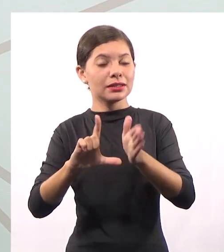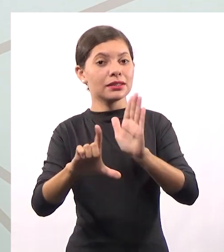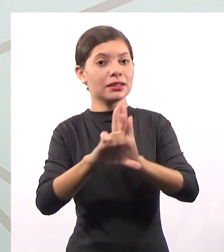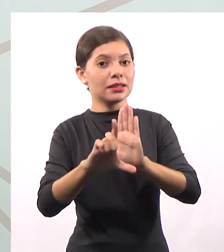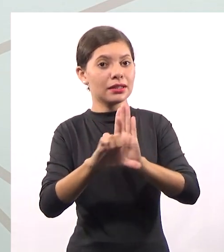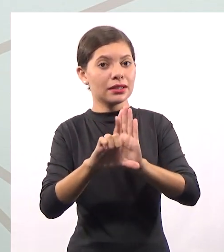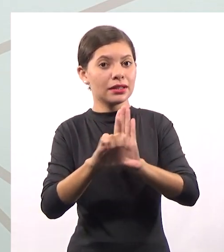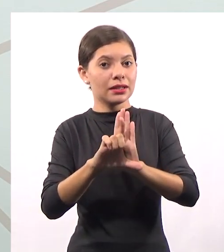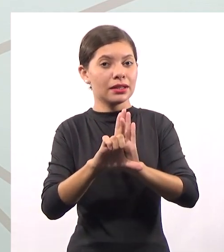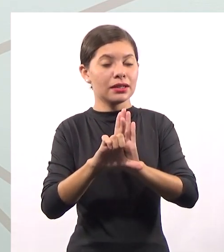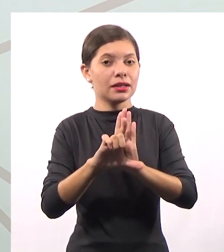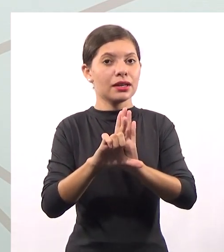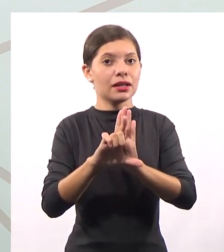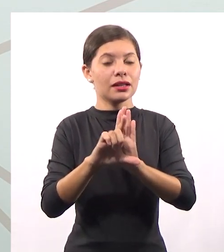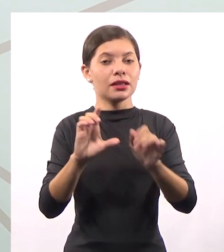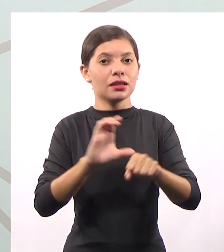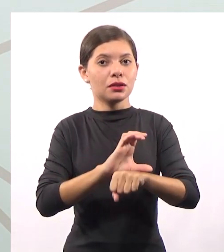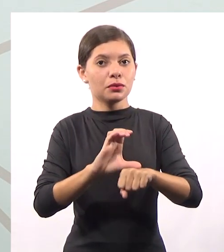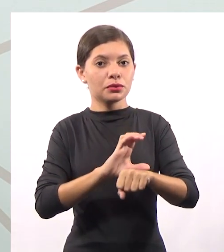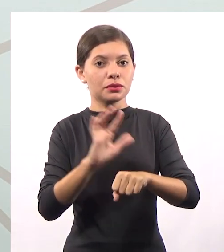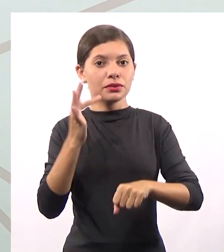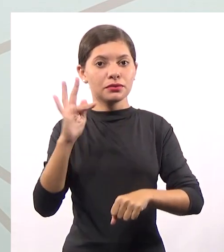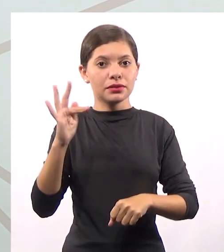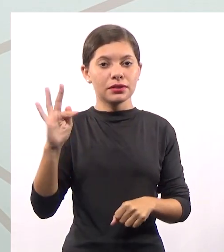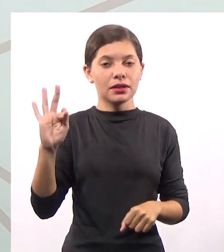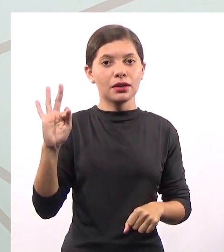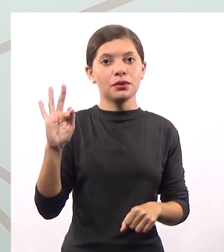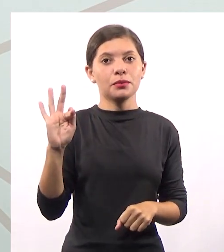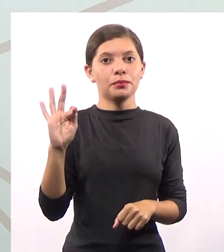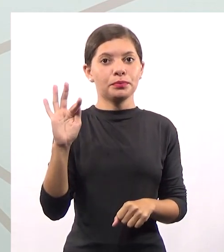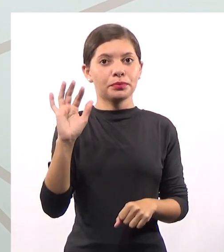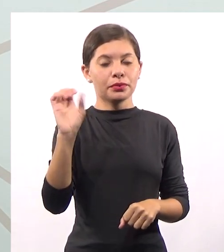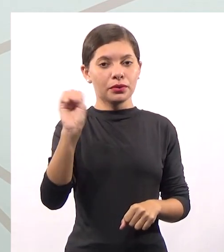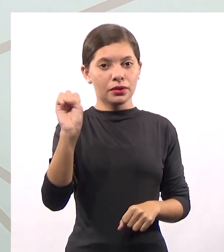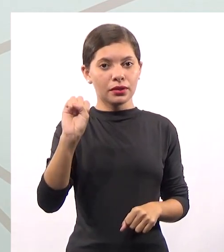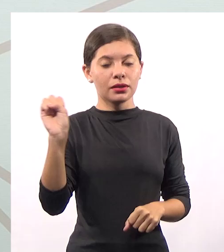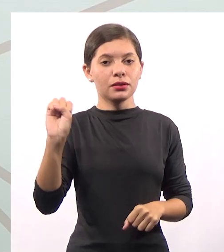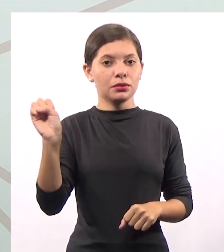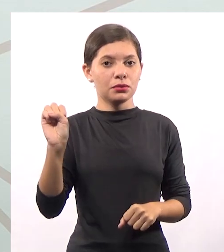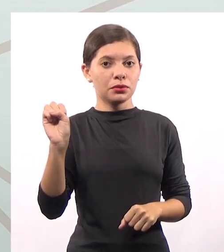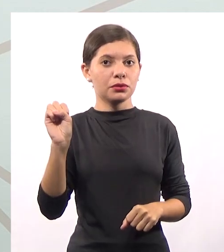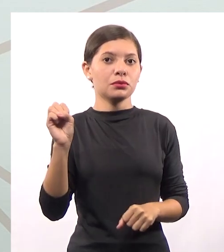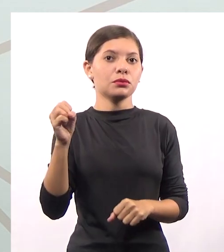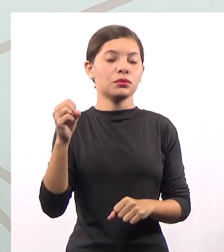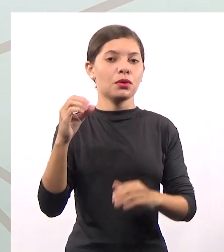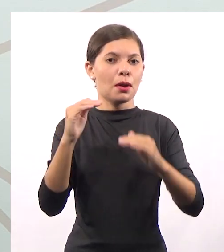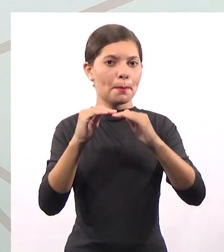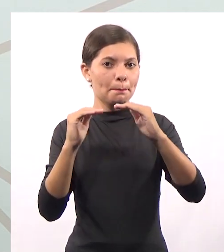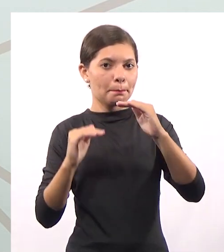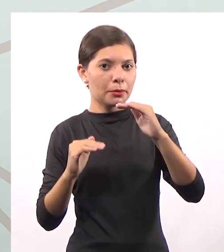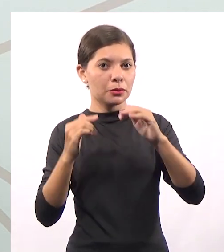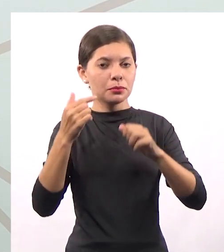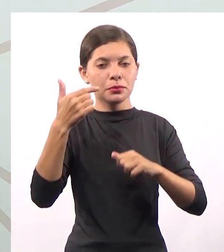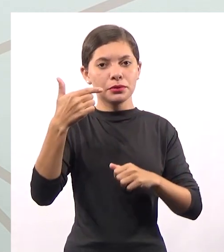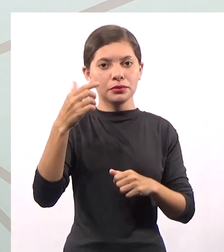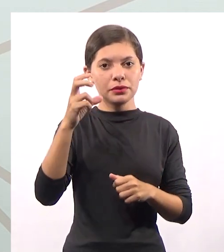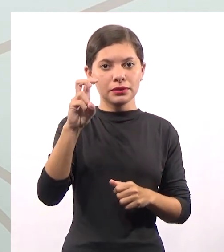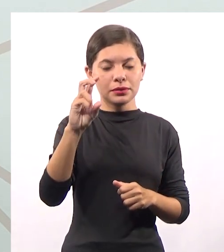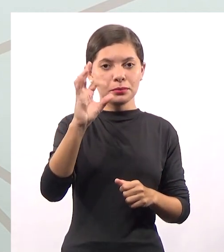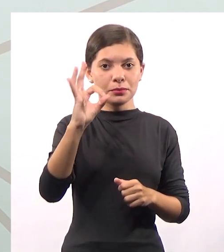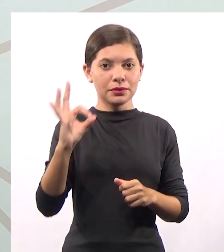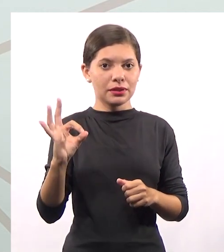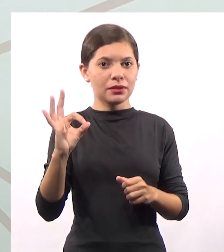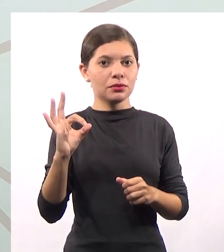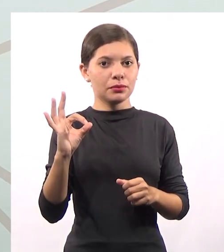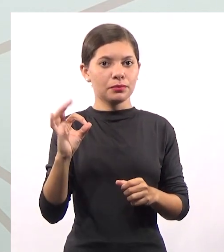96, lá na Constituição Federal, em 1988, previu o mínimo de 25% para investimento